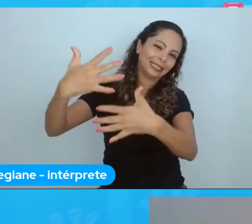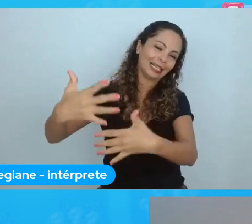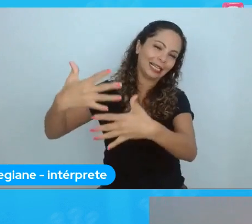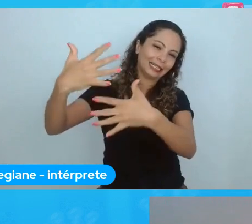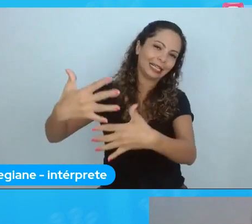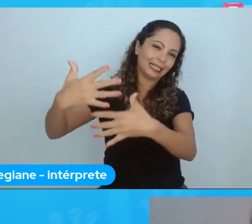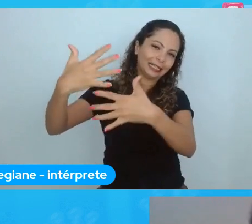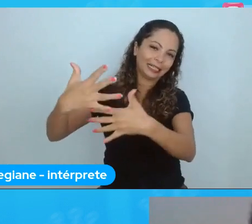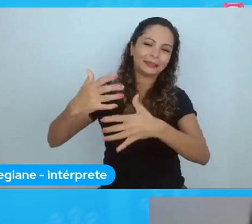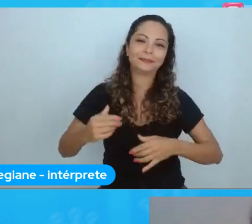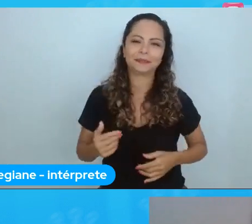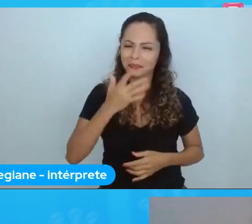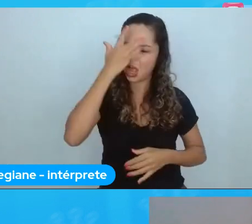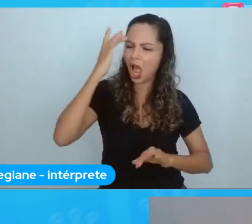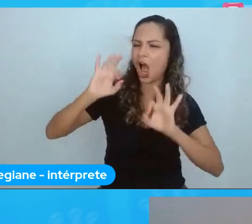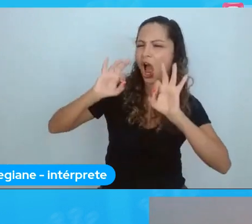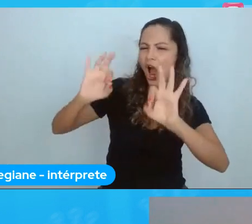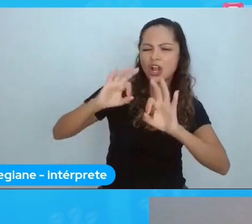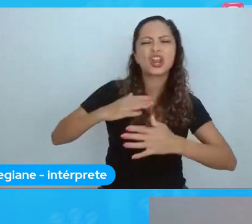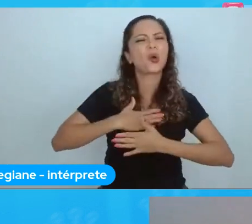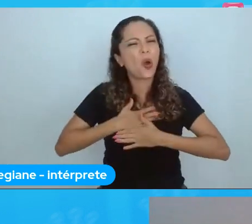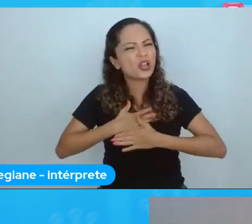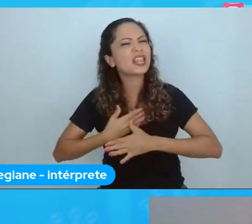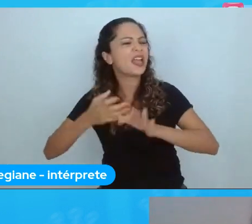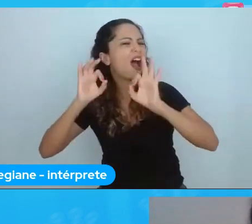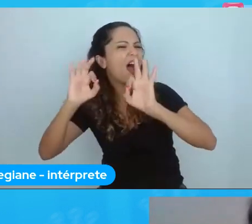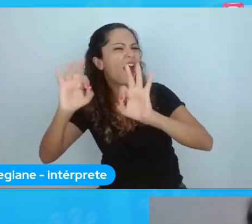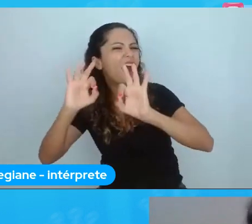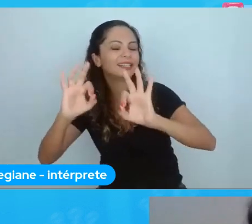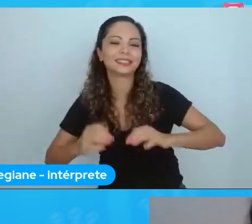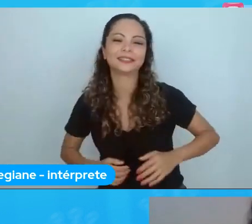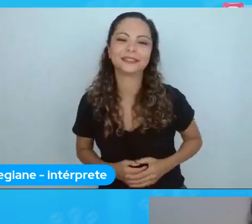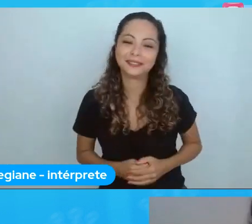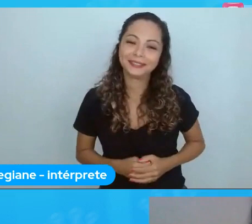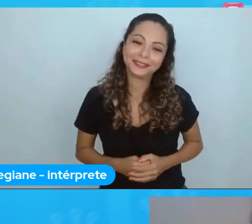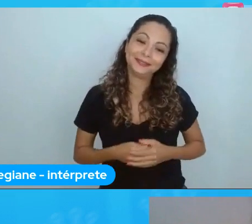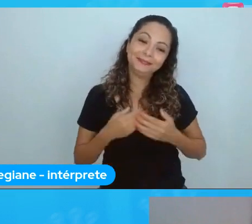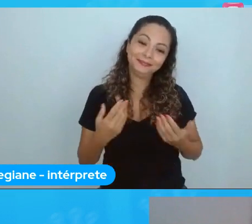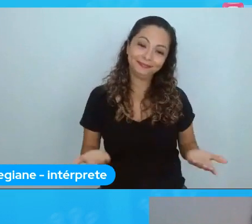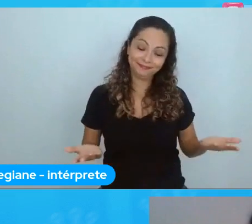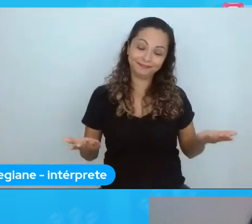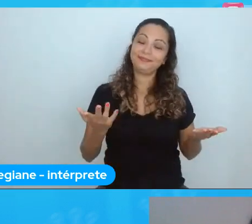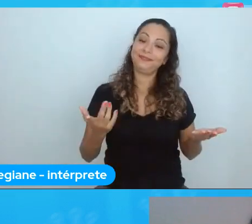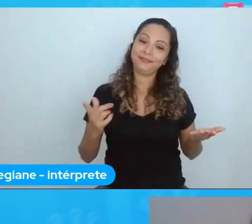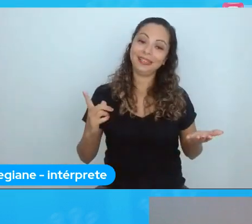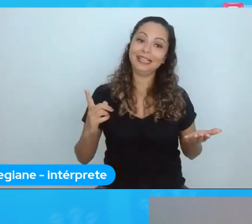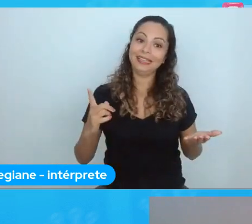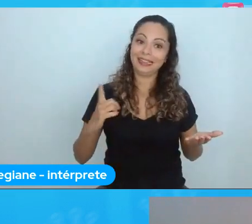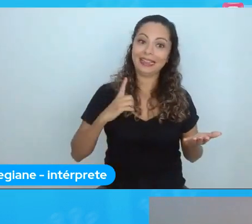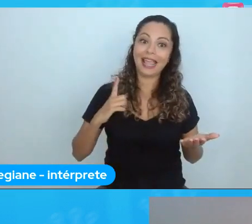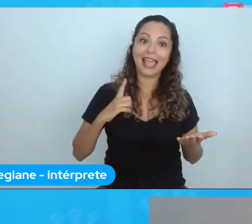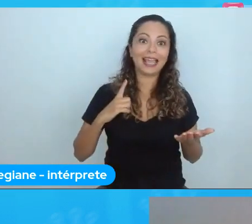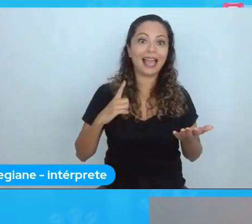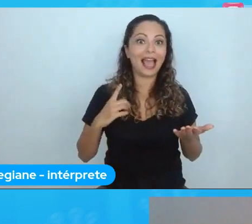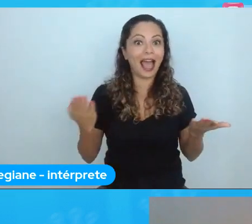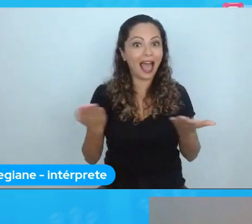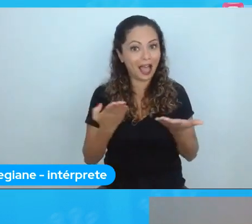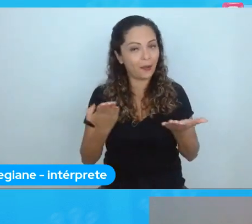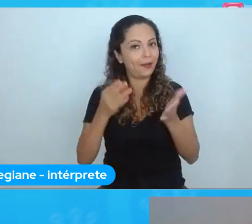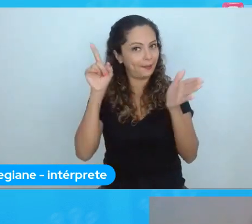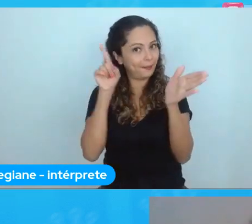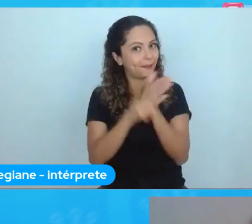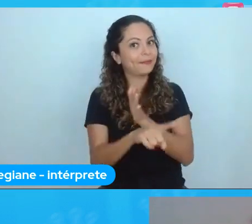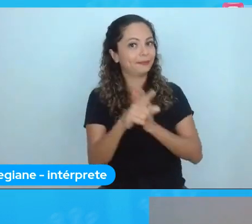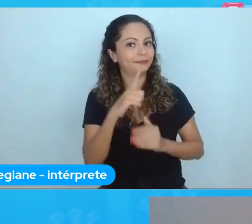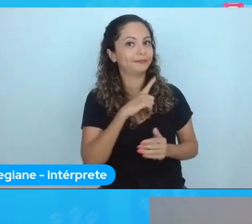tal. E aí as perguntas, elas começaram a chegar. Eu vou fazer uma das perguntas